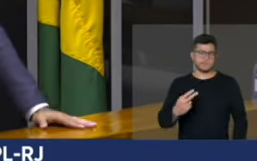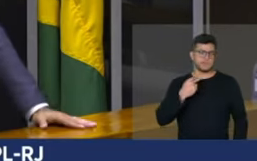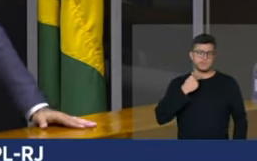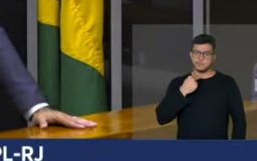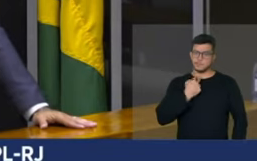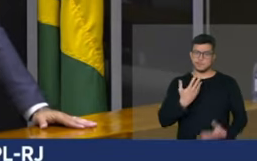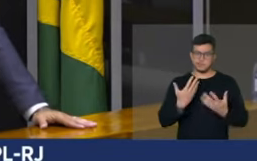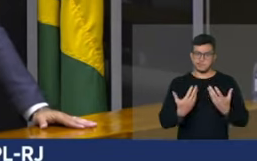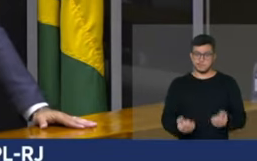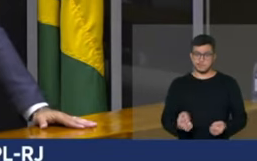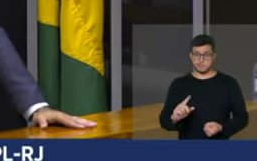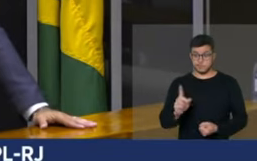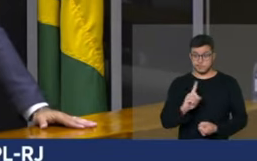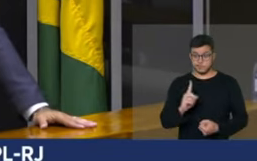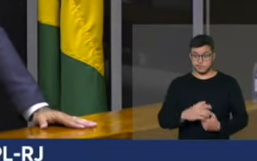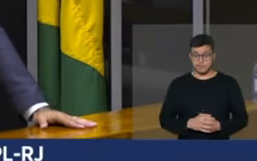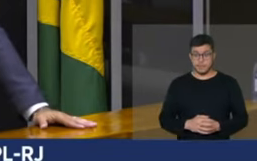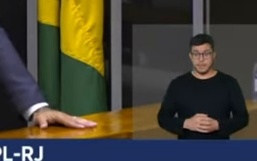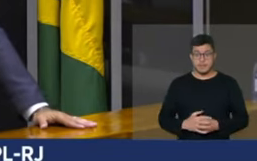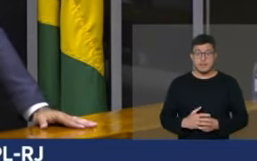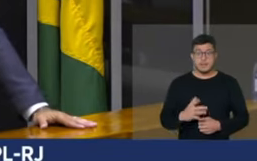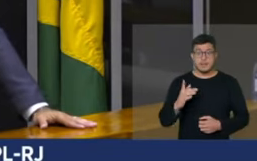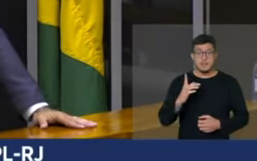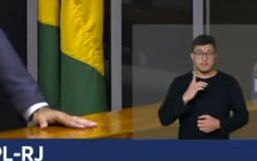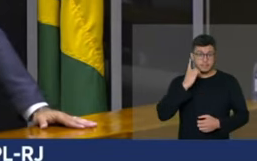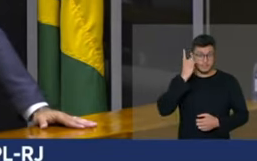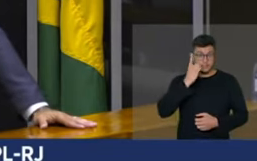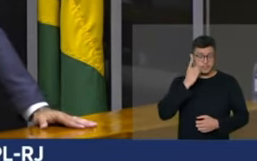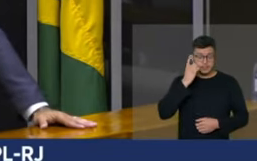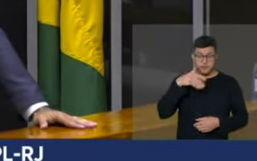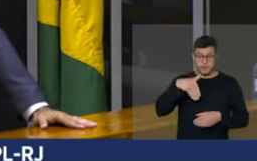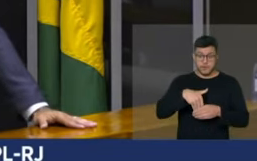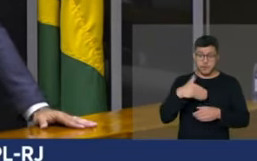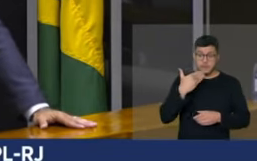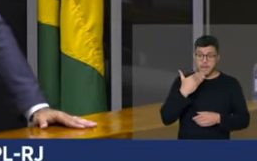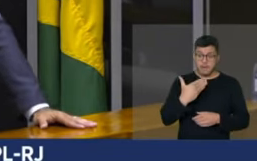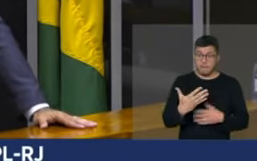aqui. Parlamentares que aprovarem, que votarem a favor